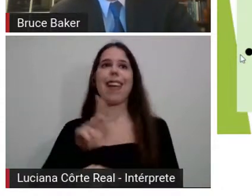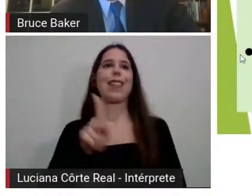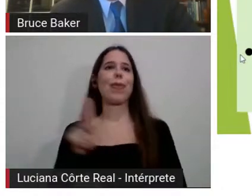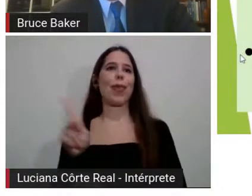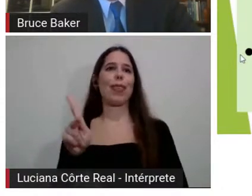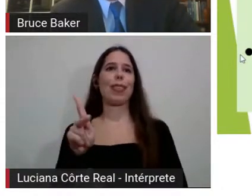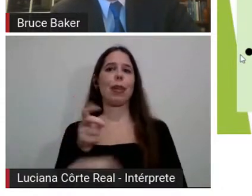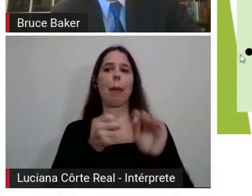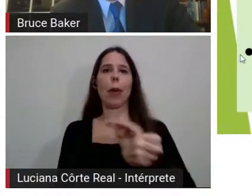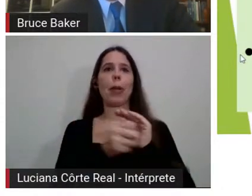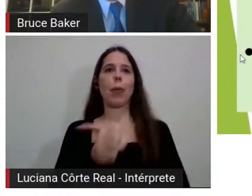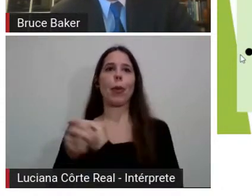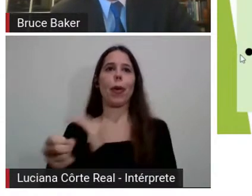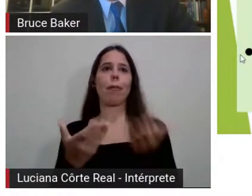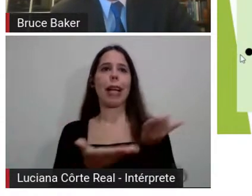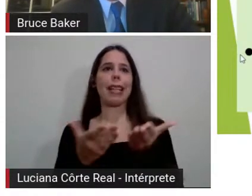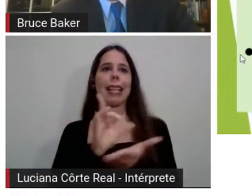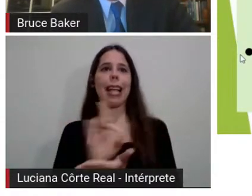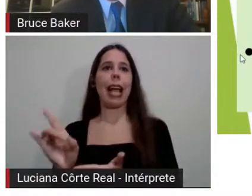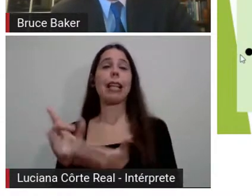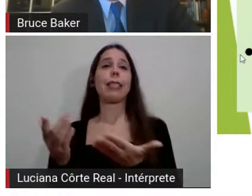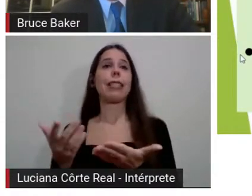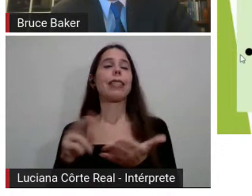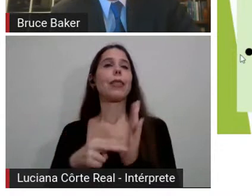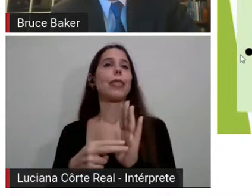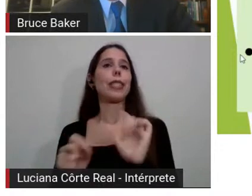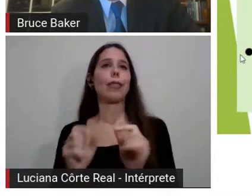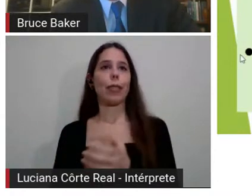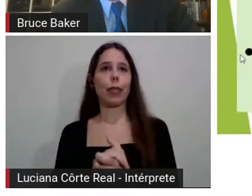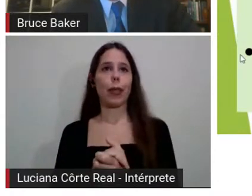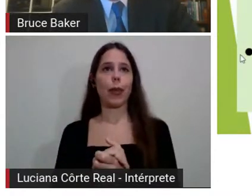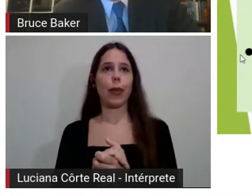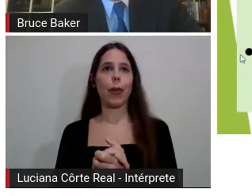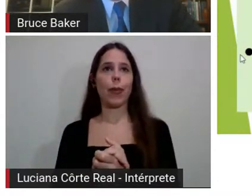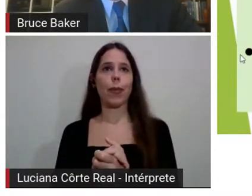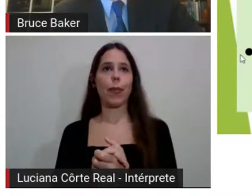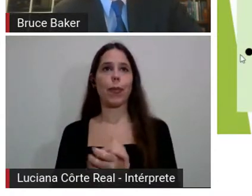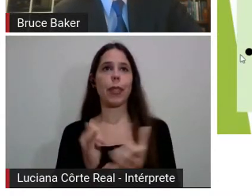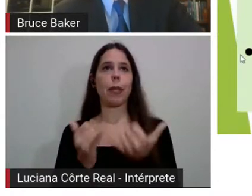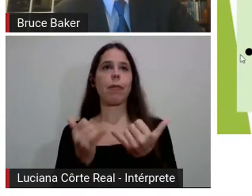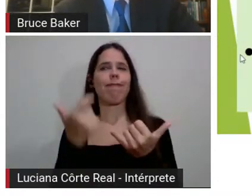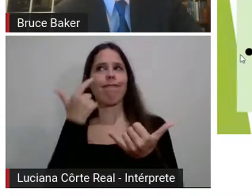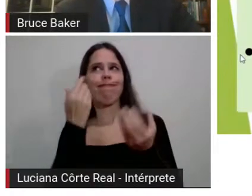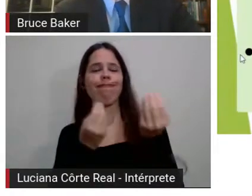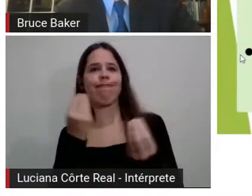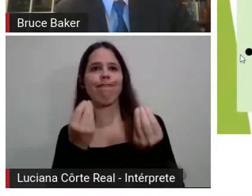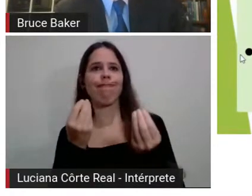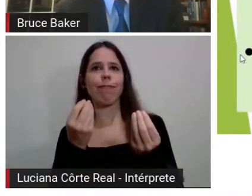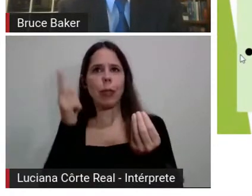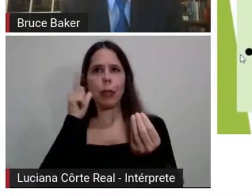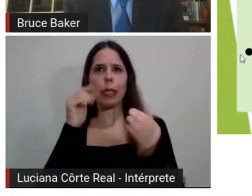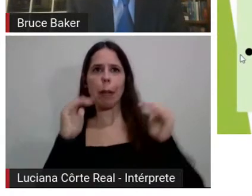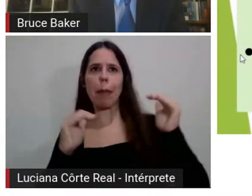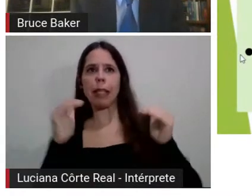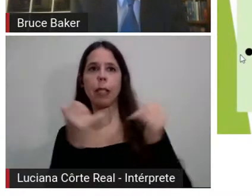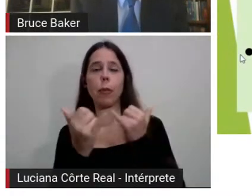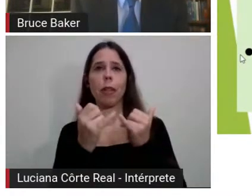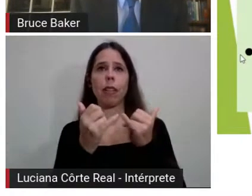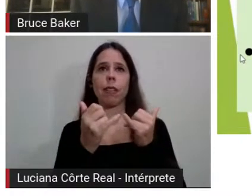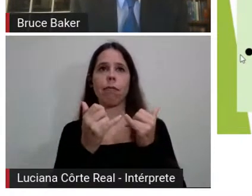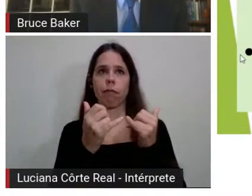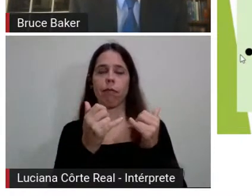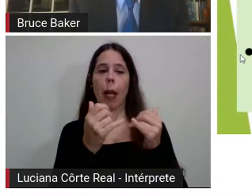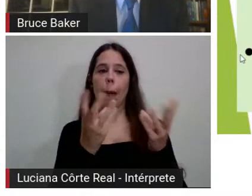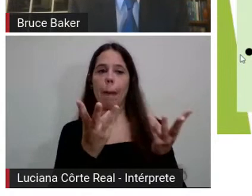trade-off que eu tenho. Eu tenho que balancear entre como garantir turmas menores e, ao mesmo tempo, atrair